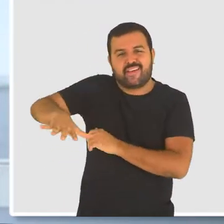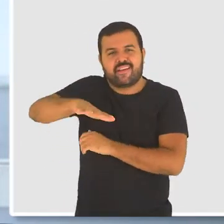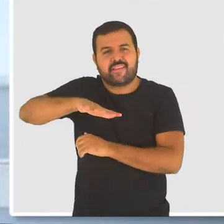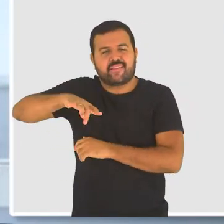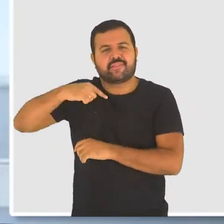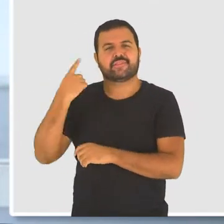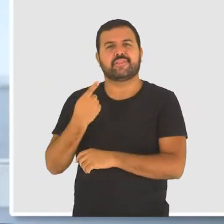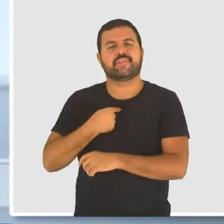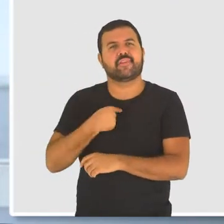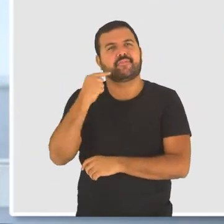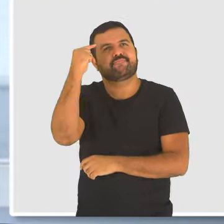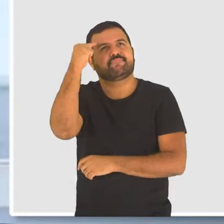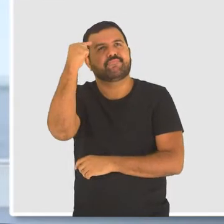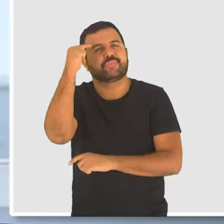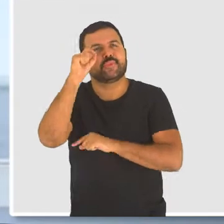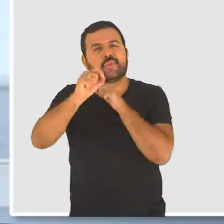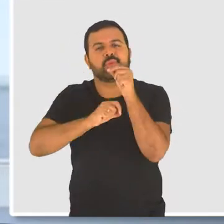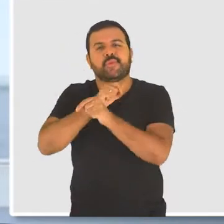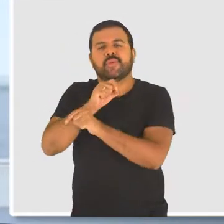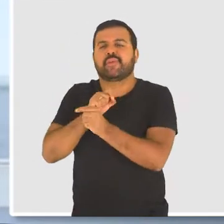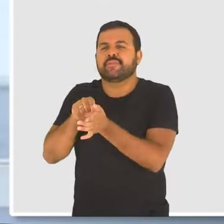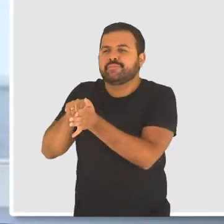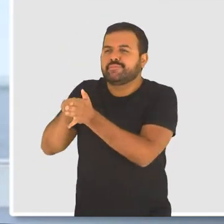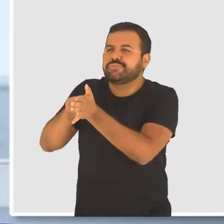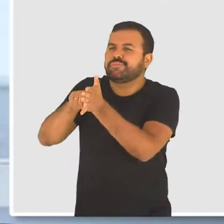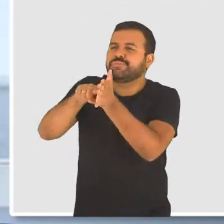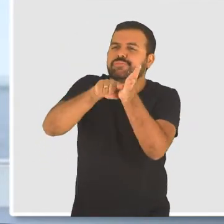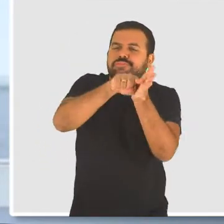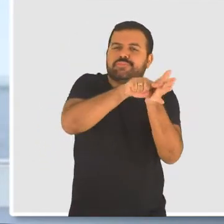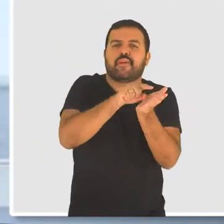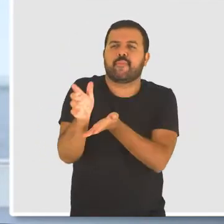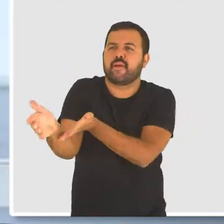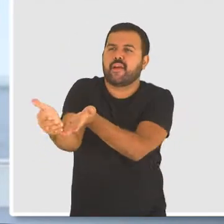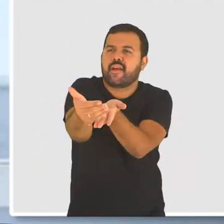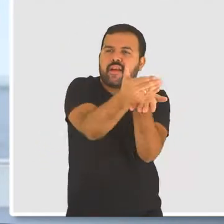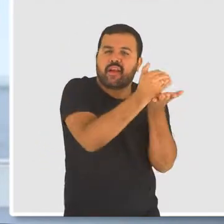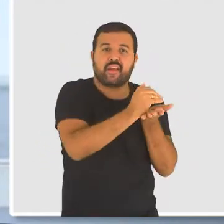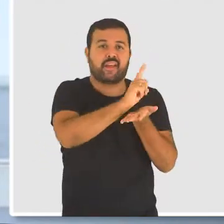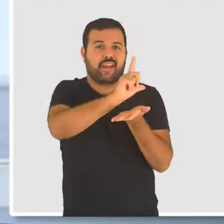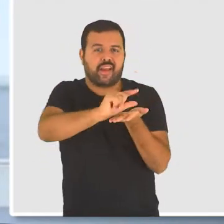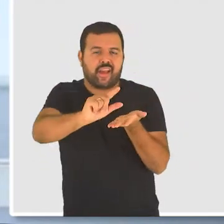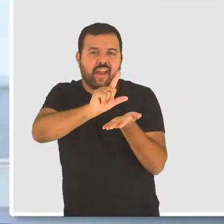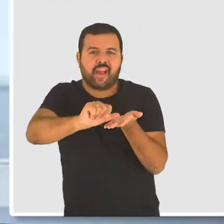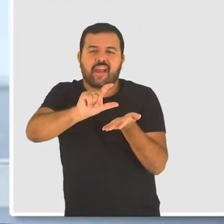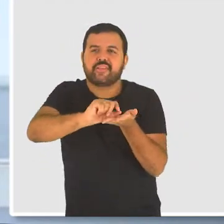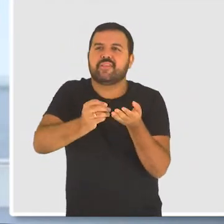pesquisadores resolvemos buscar nos artigos,